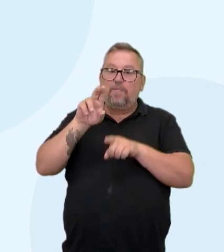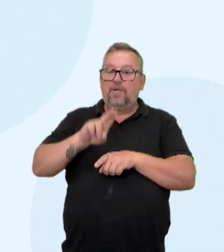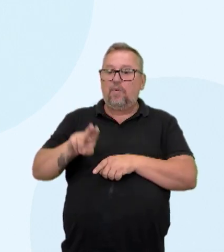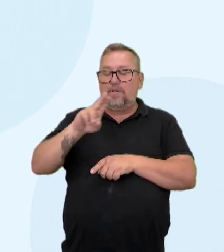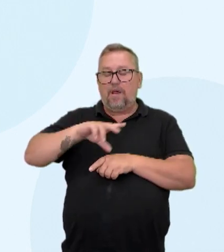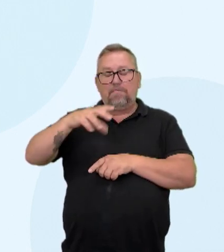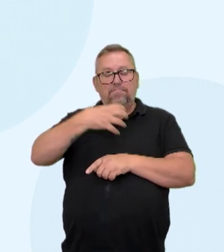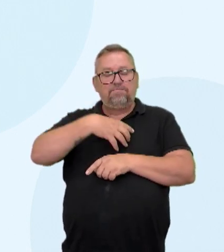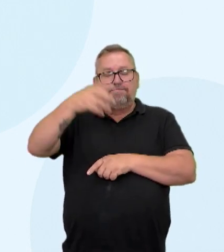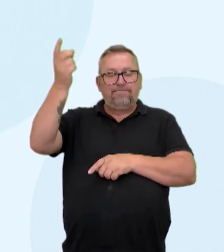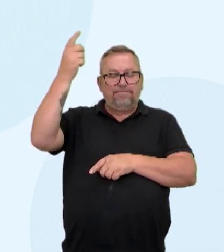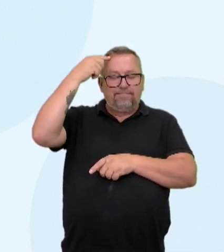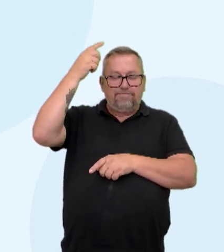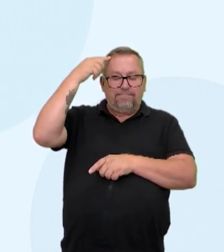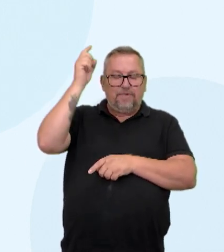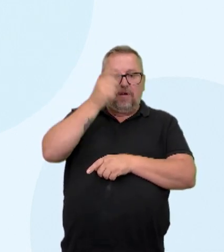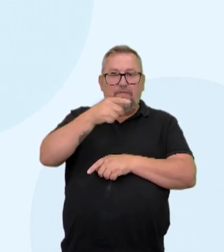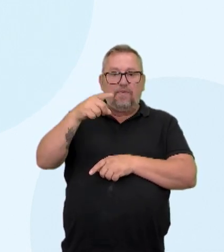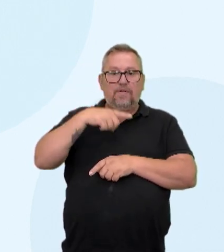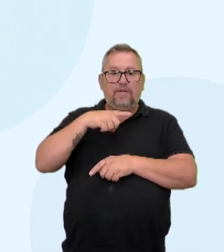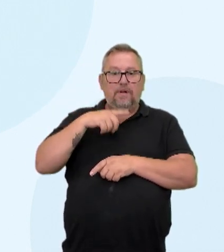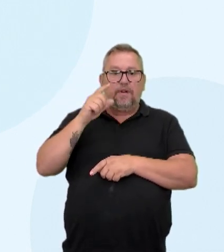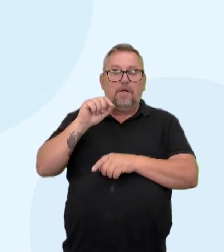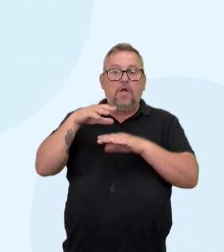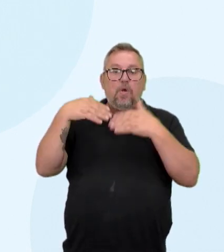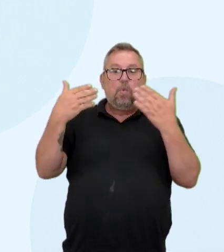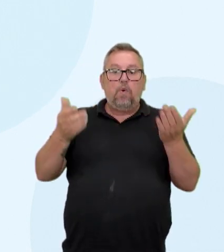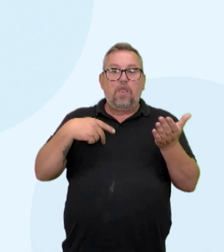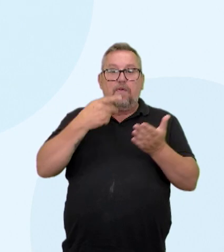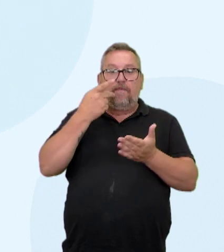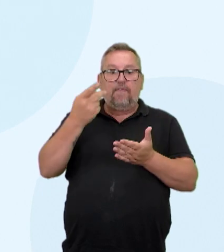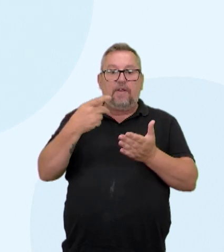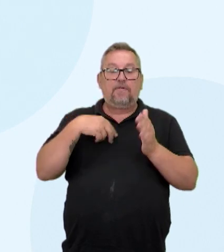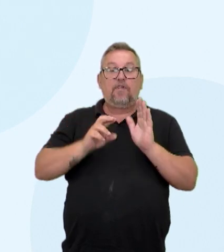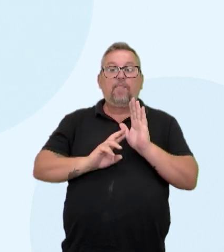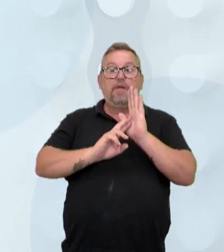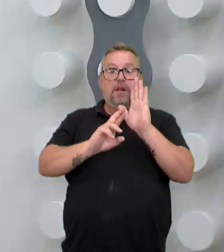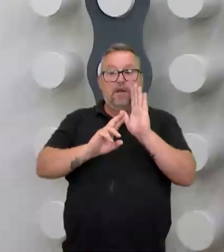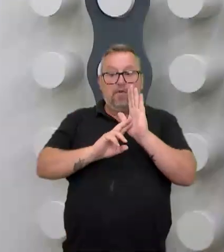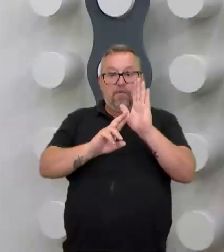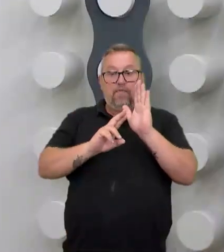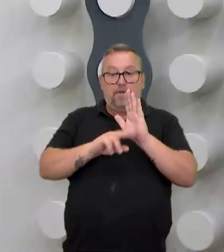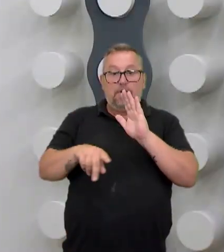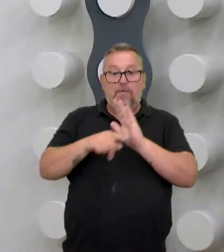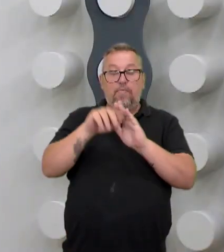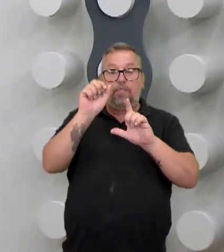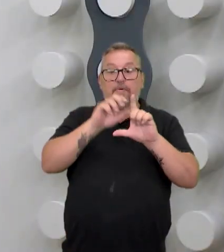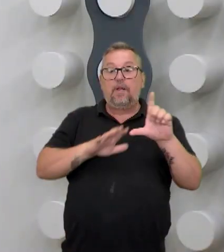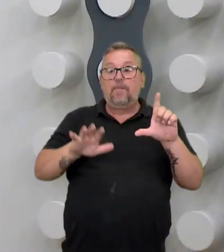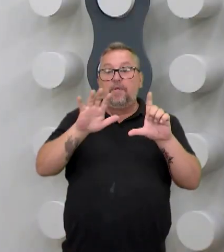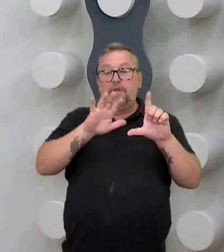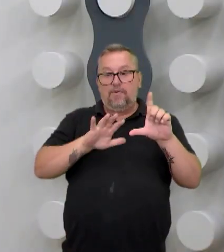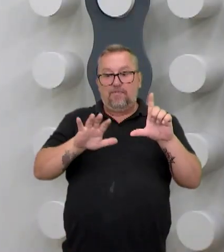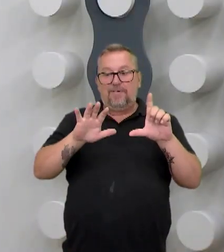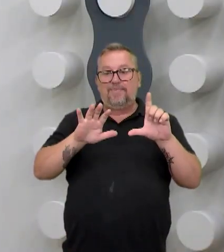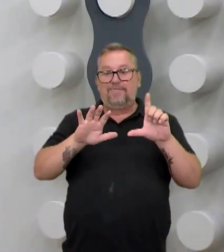de pensamento aí que vocês têm quando se trata de representatividade na mídia ou